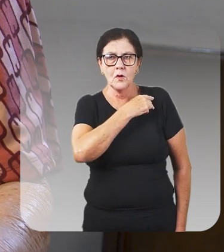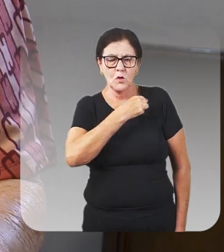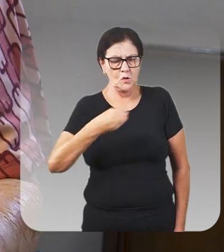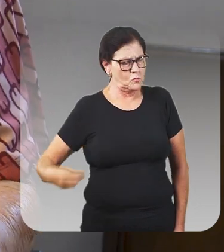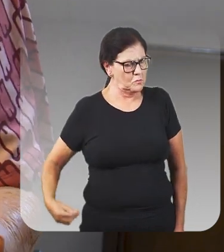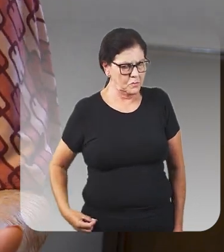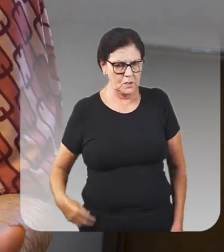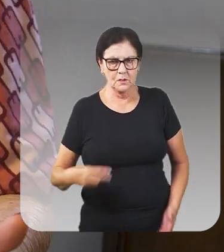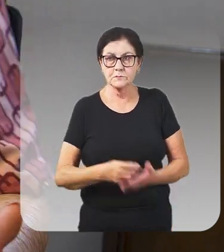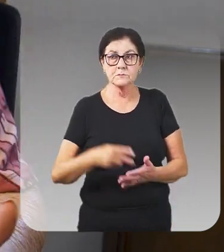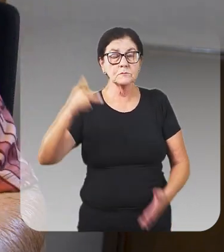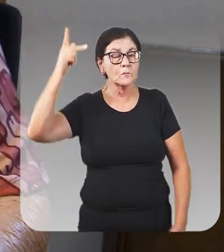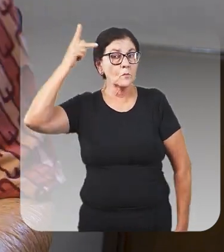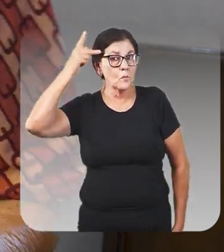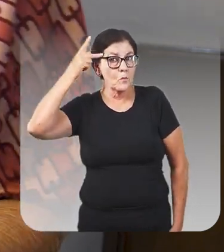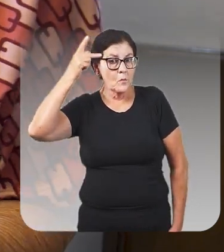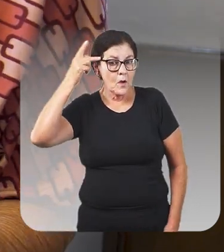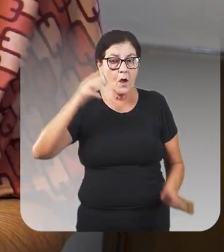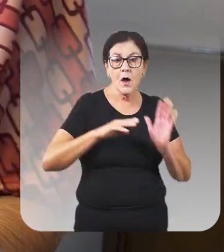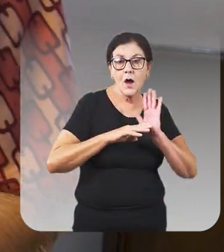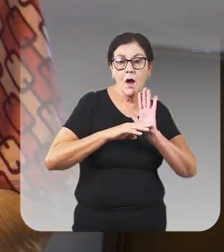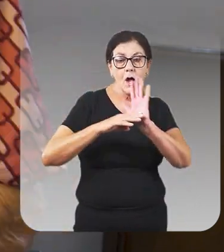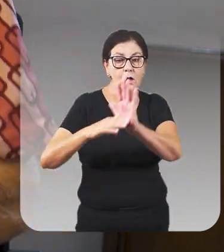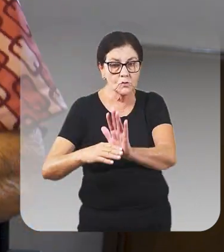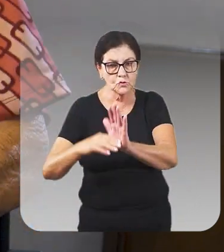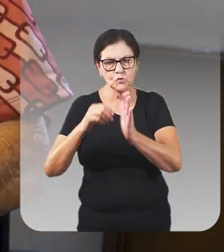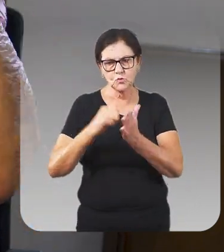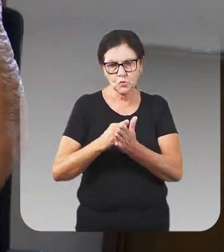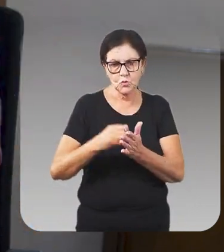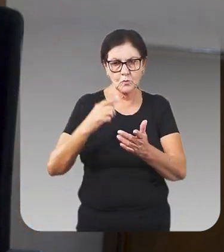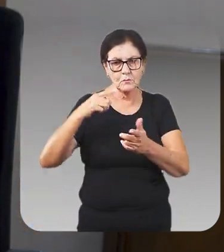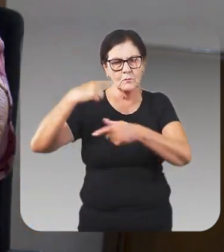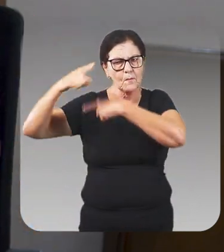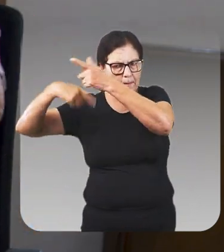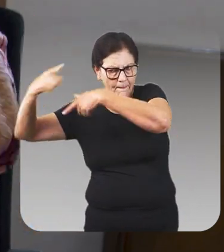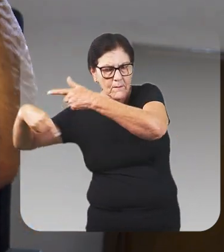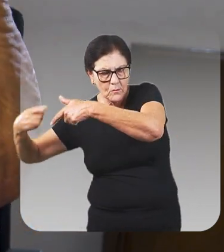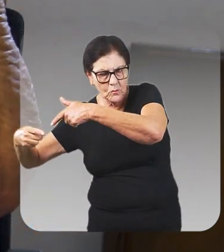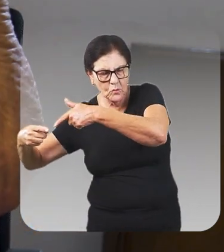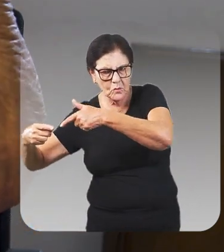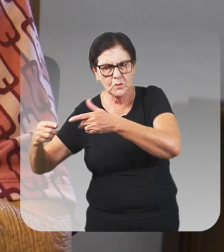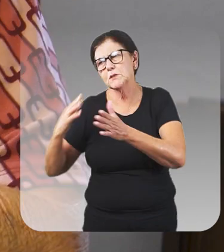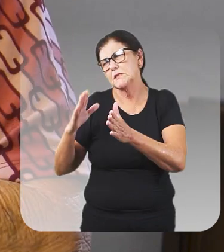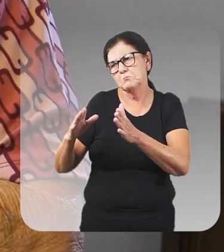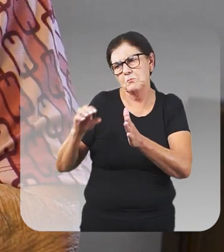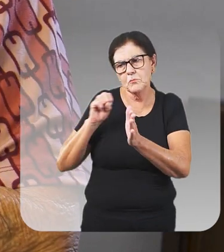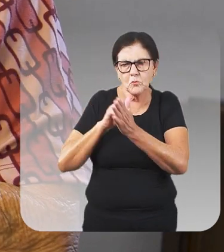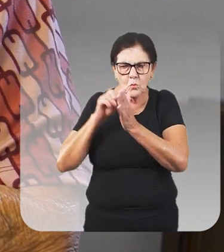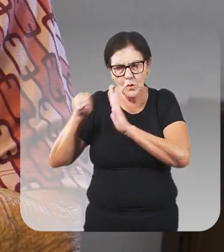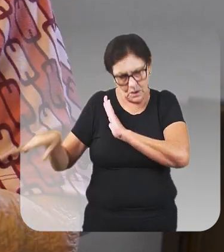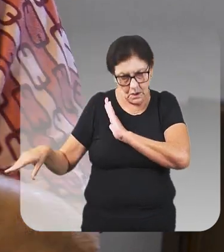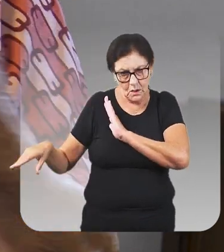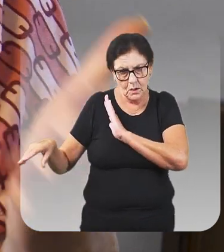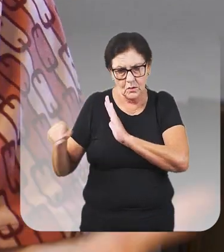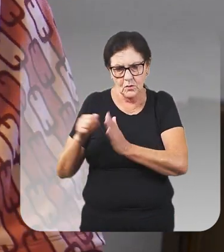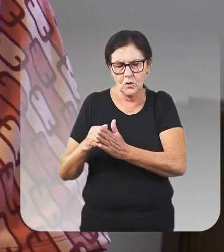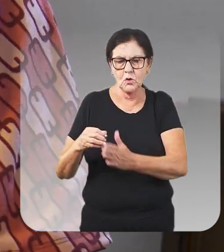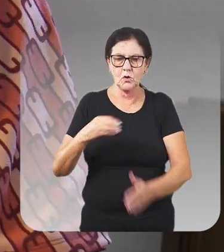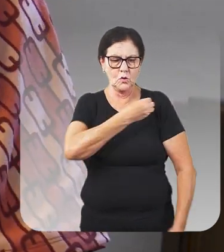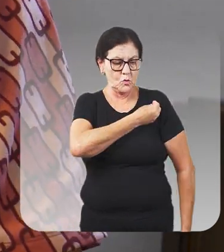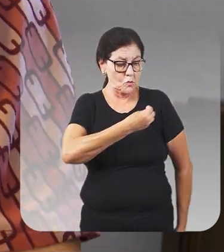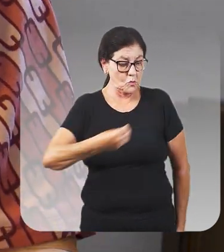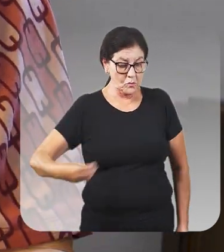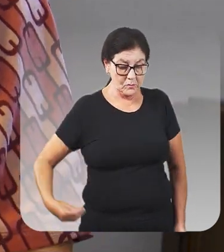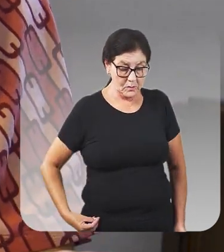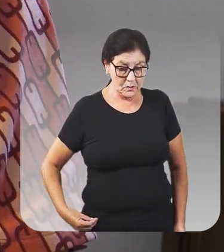Arraes, e o secretário da Educação do Estado de São Paulo, ajudaram nesse projeto. Só que depois o Armando Hildebrand,